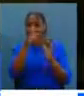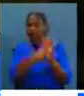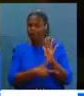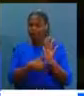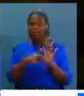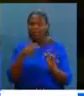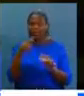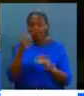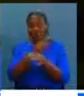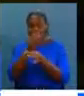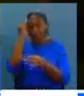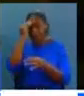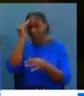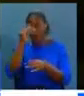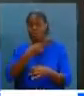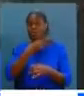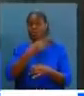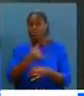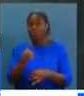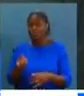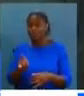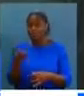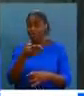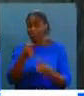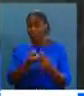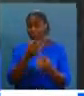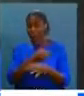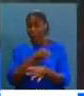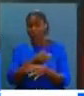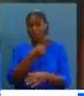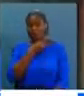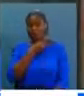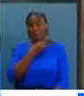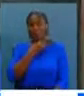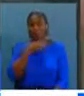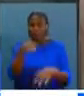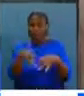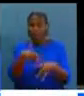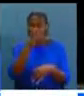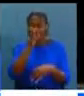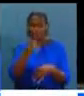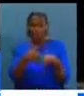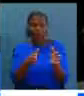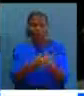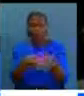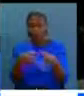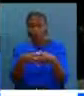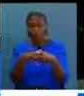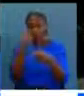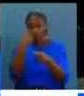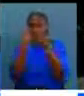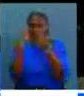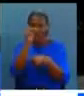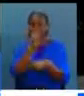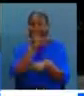do Saudade Festival de Morna 2019. A 7ª edição do Festival de Morna encerrou, como é hábito, com todos os artistas